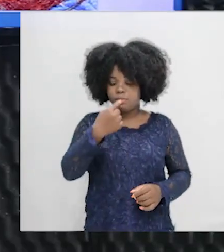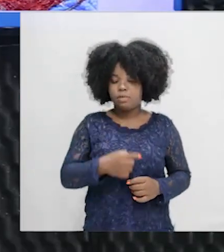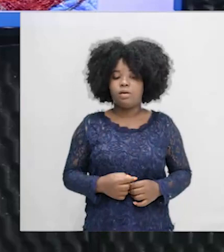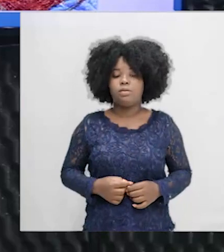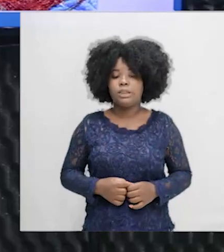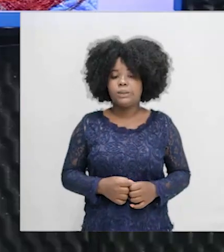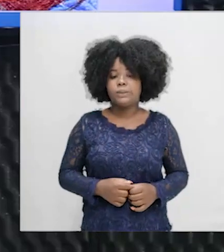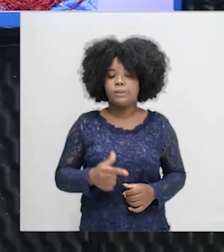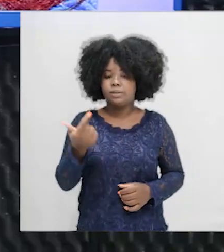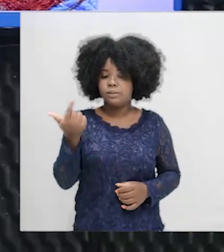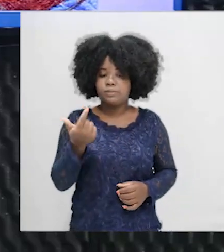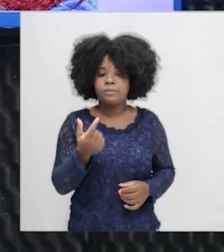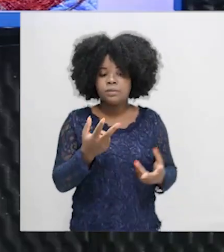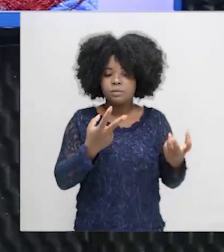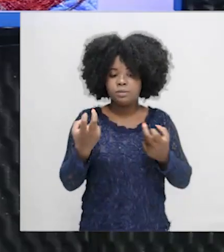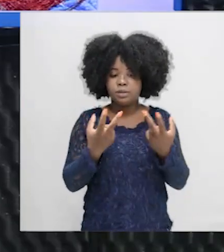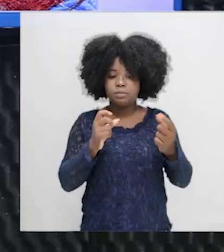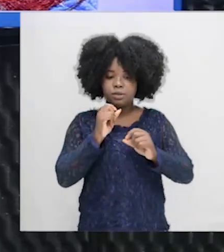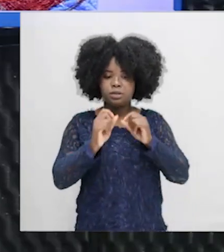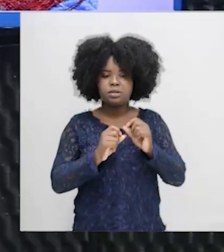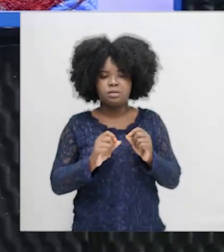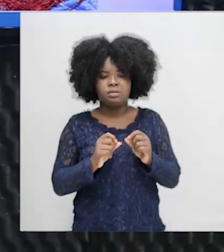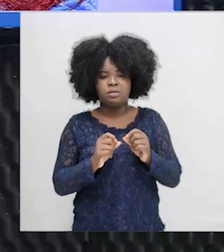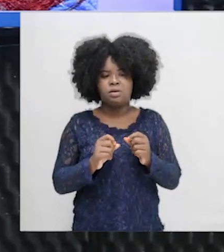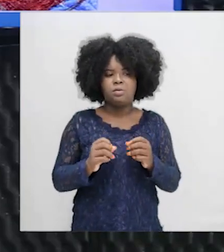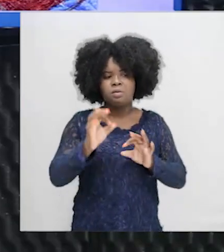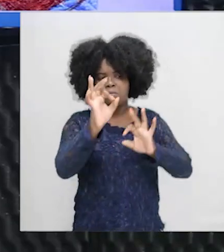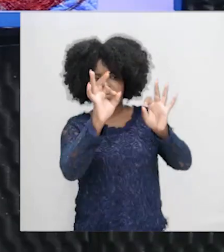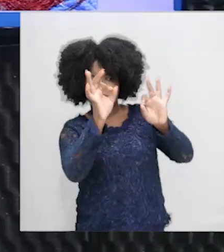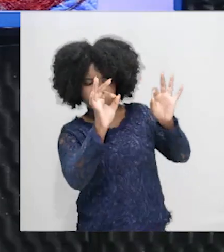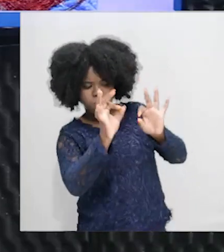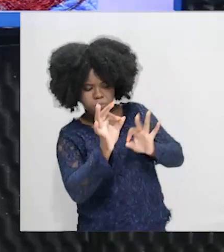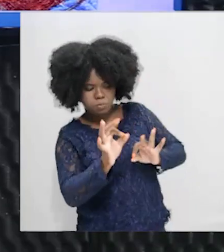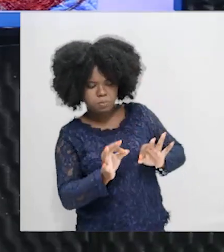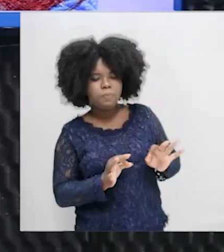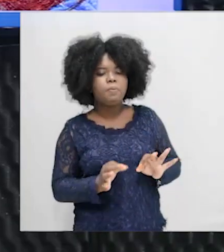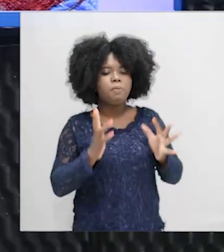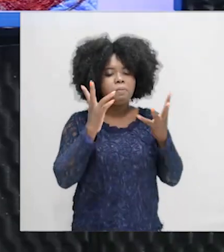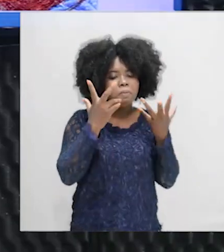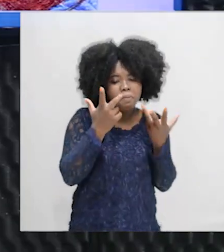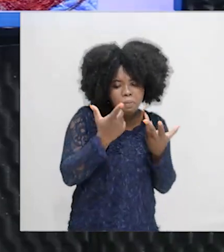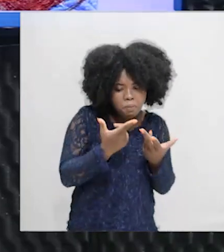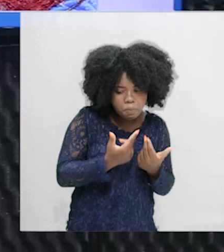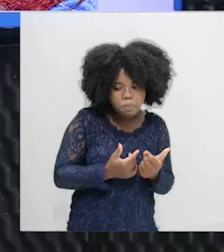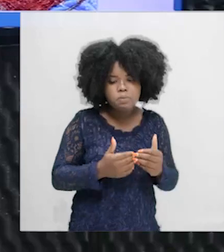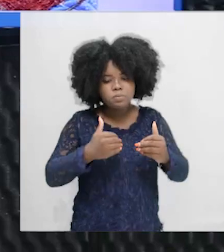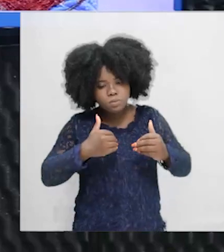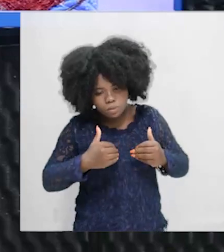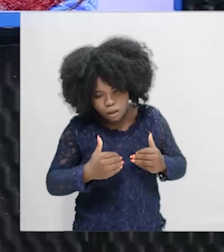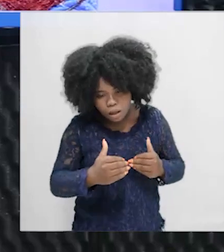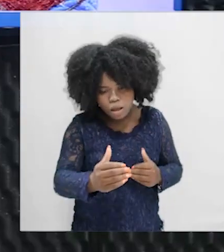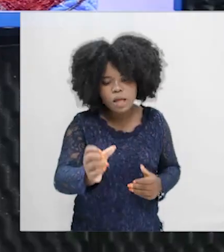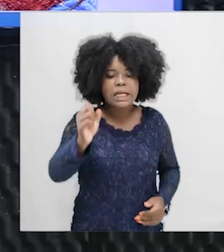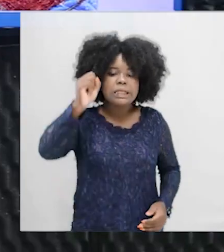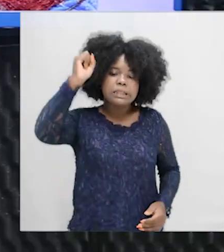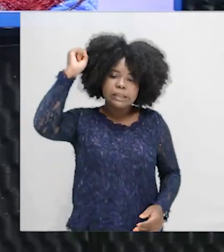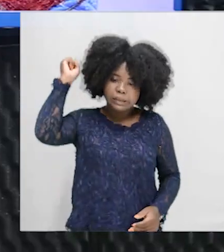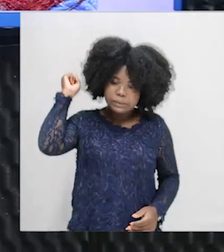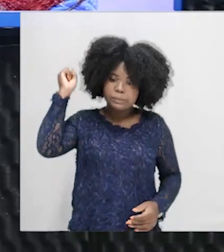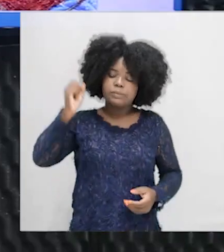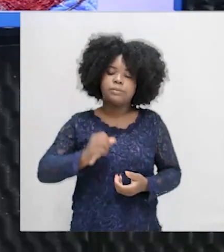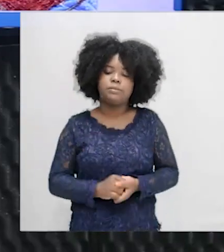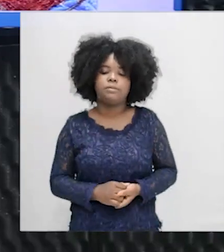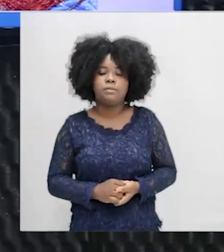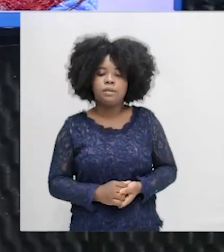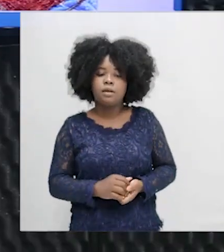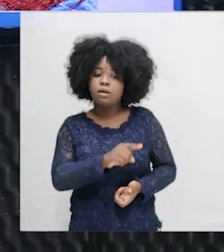e aí a gente começa a perceber que tem toda uma estética específica que vai se reproduzindo ao longo dos séculos. Por quê? Porque alguns de vocês já viram isso até